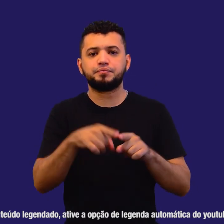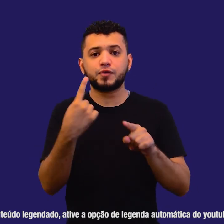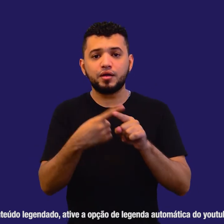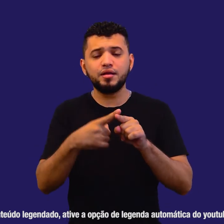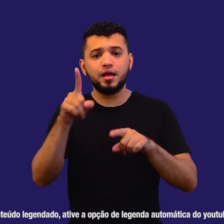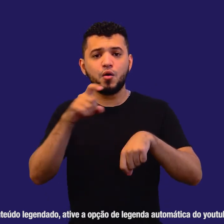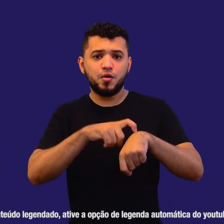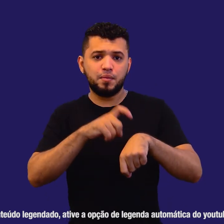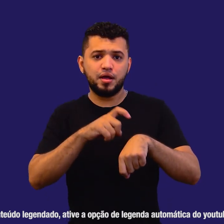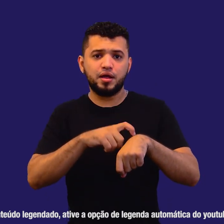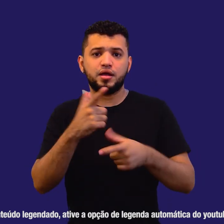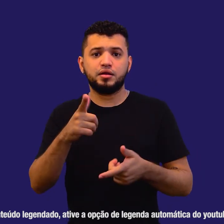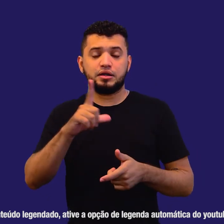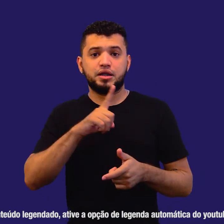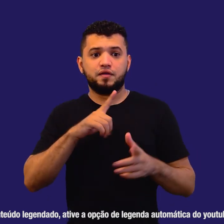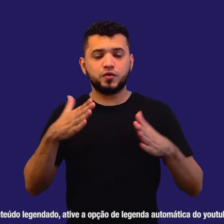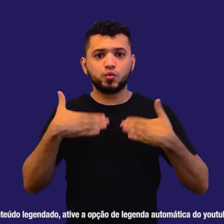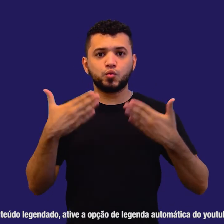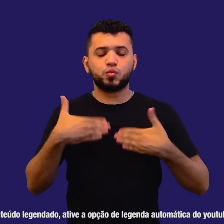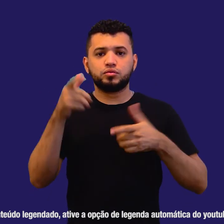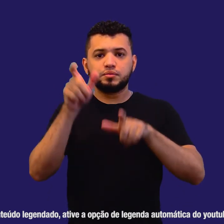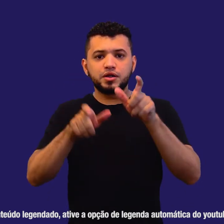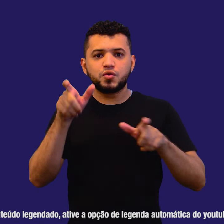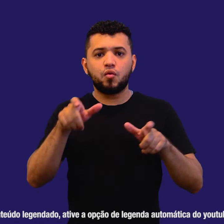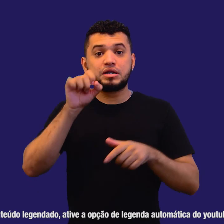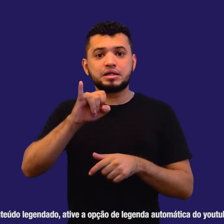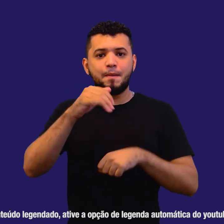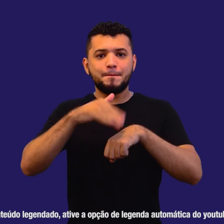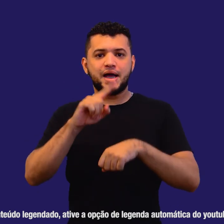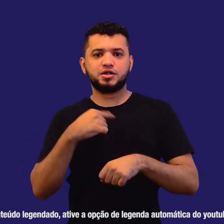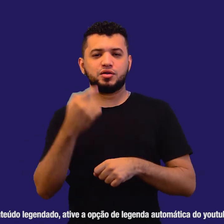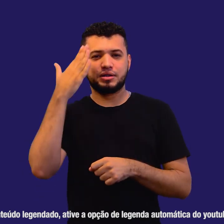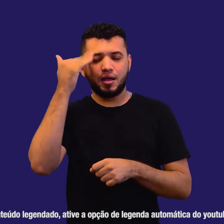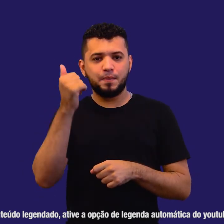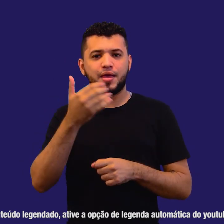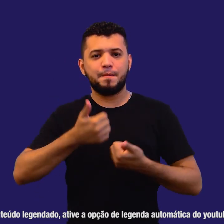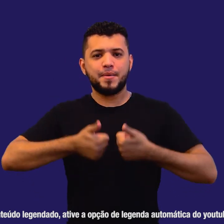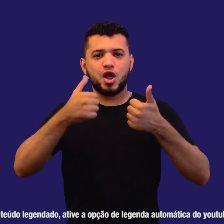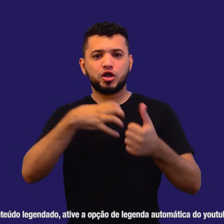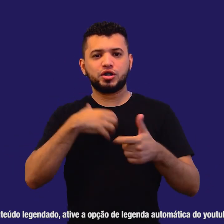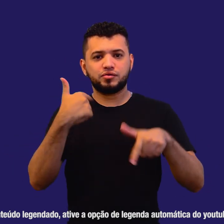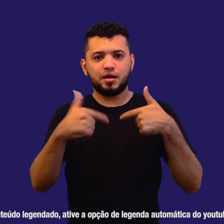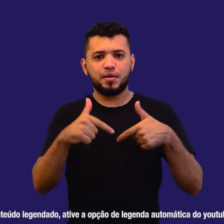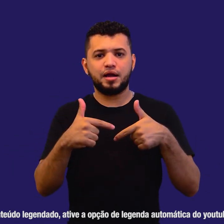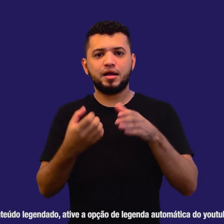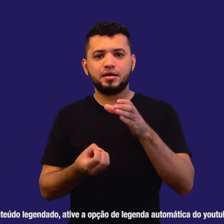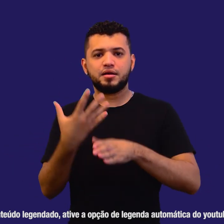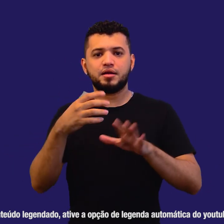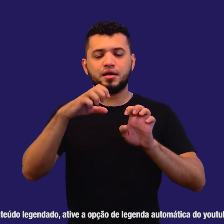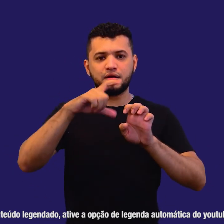foi um momento que muita gente foi pega de surpresa. Então, quanto mais a gente souber de outras formas de trabalhar e de empreender, melhor,